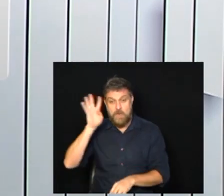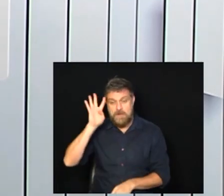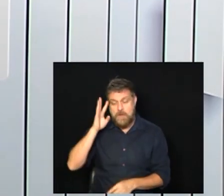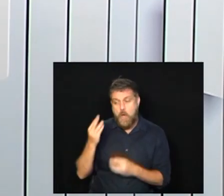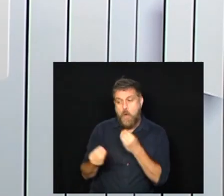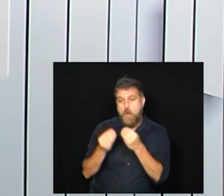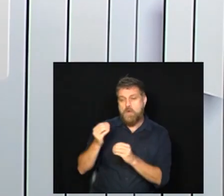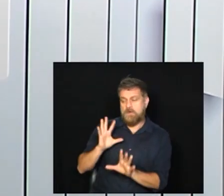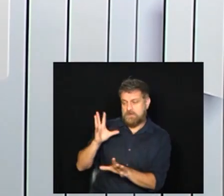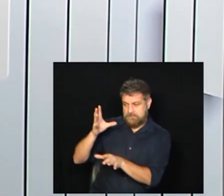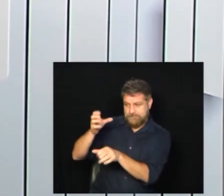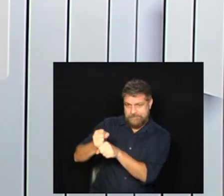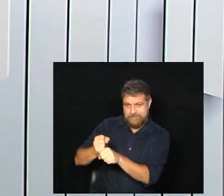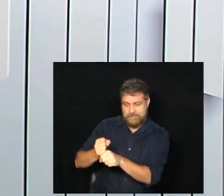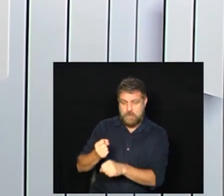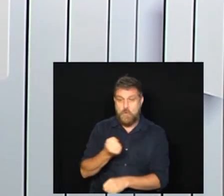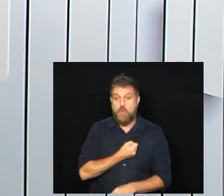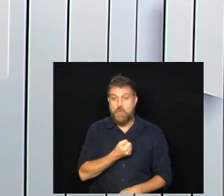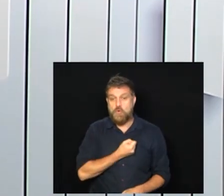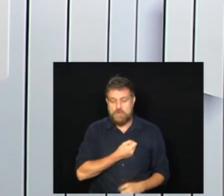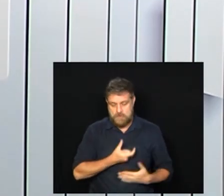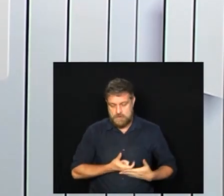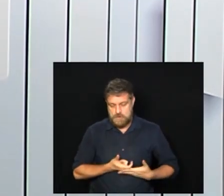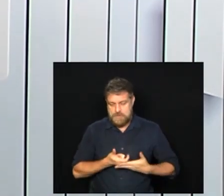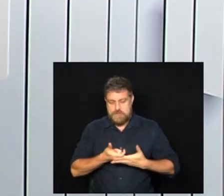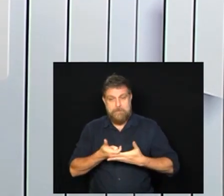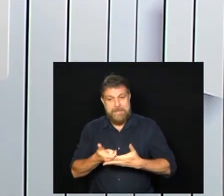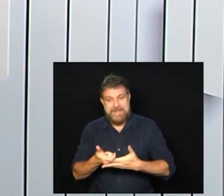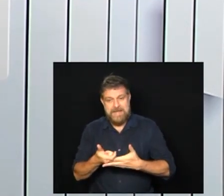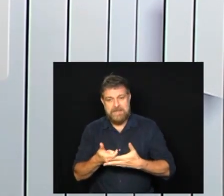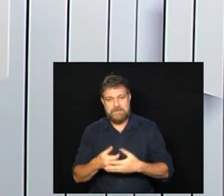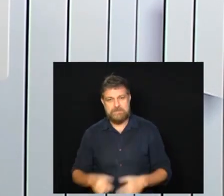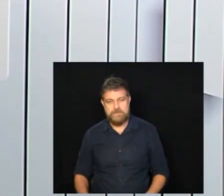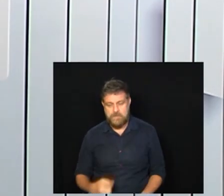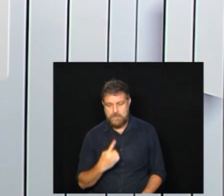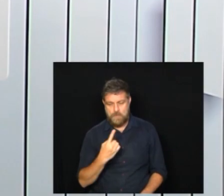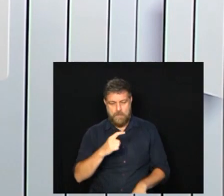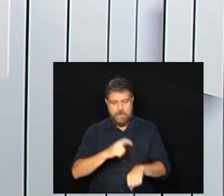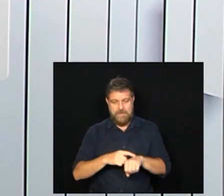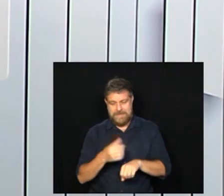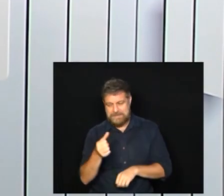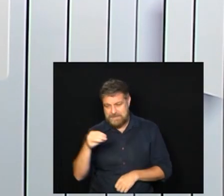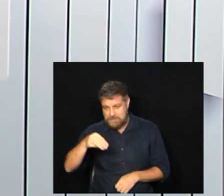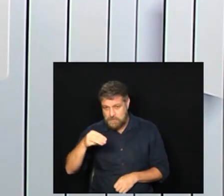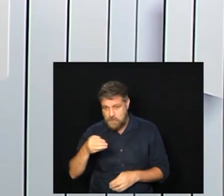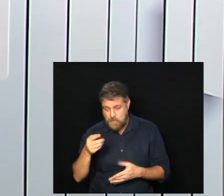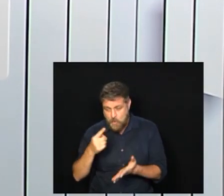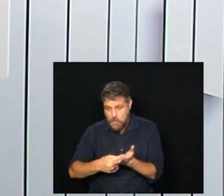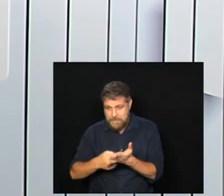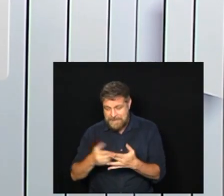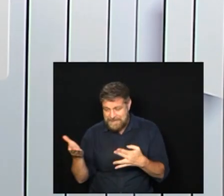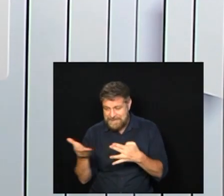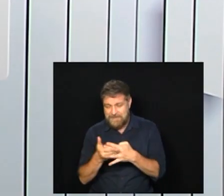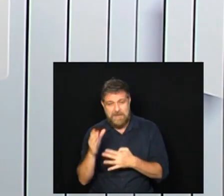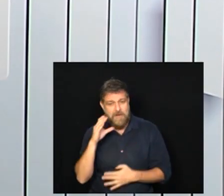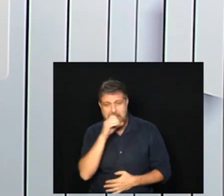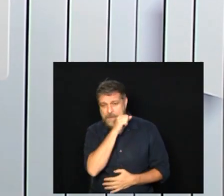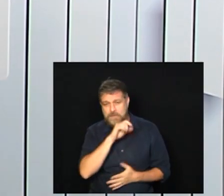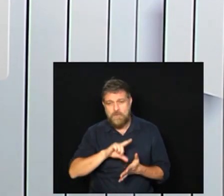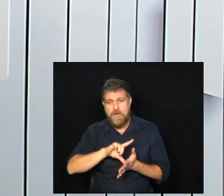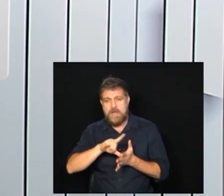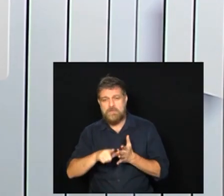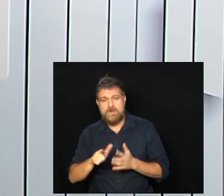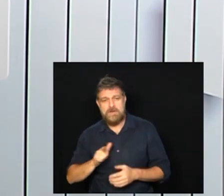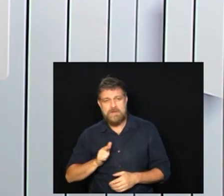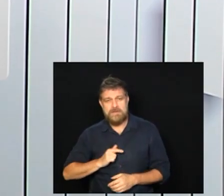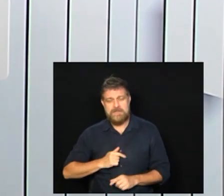que ficou, então, este quadro de medalhas. 1h06, vamos fazer o seguinte, rápido intervalo e na